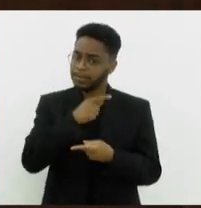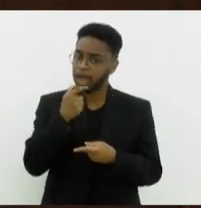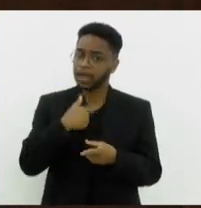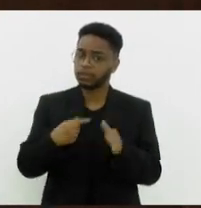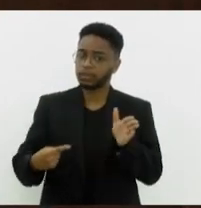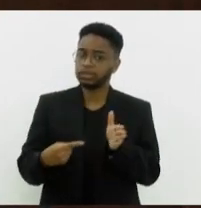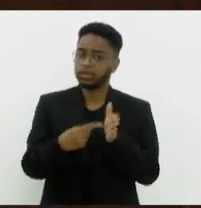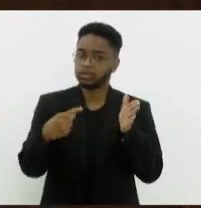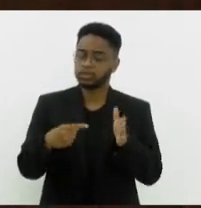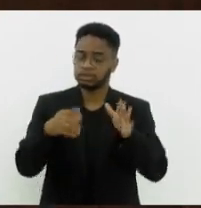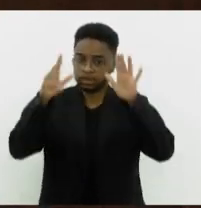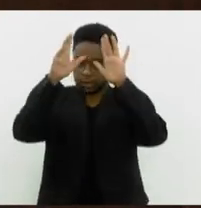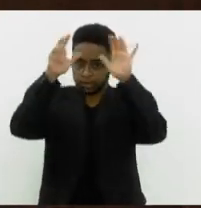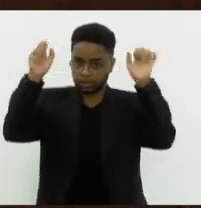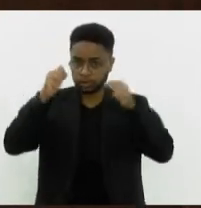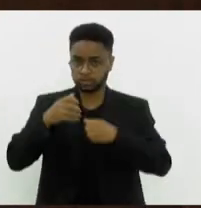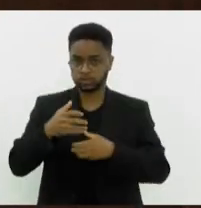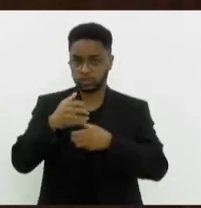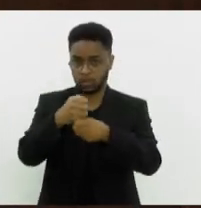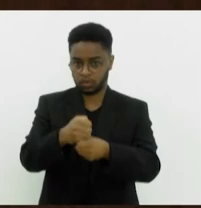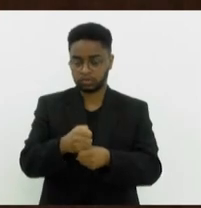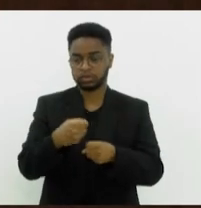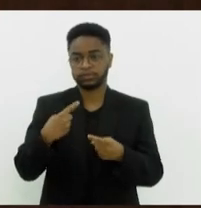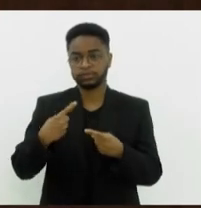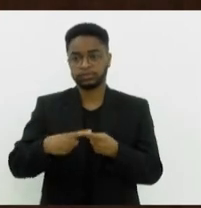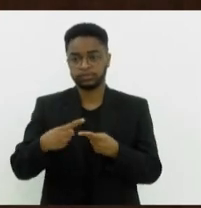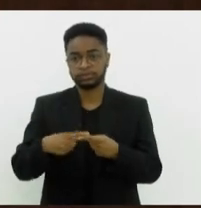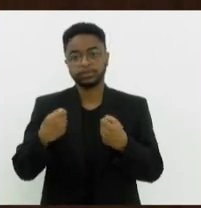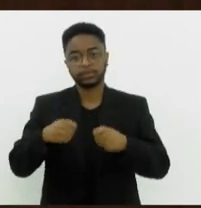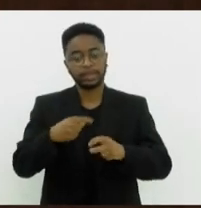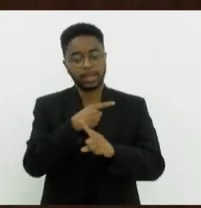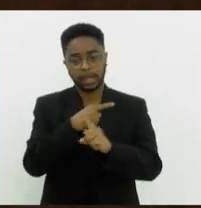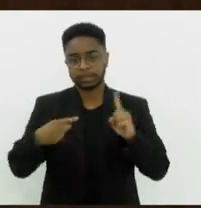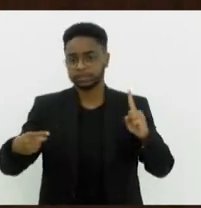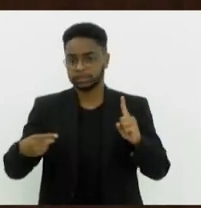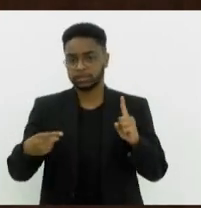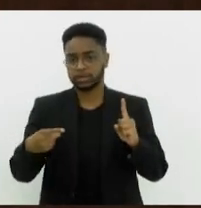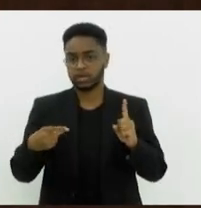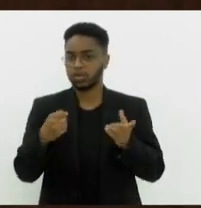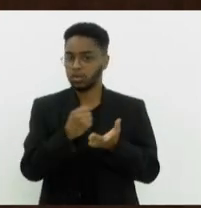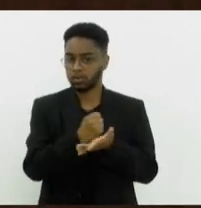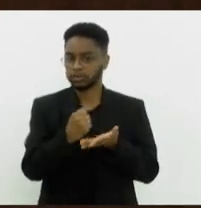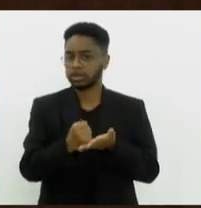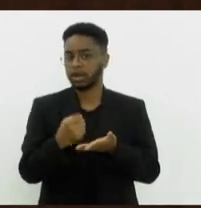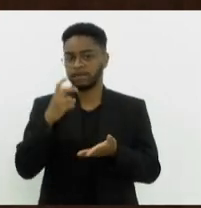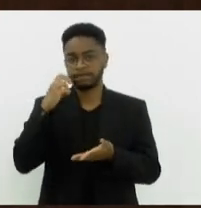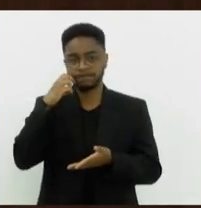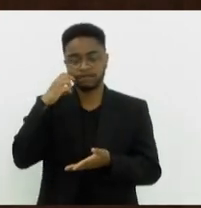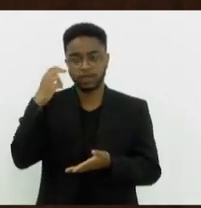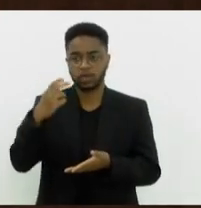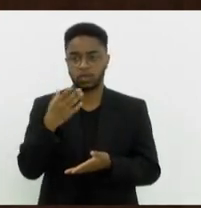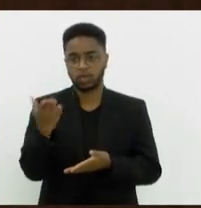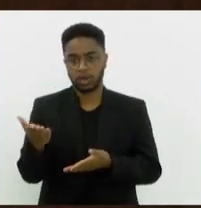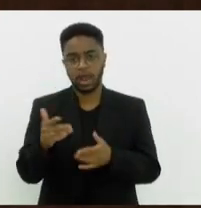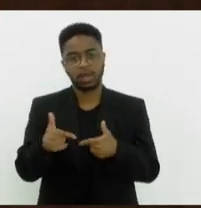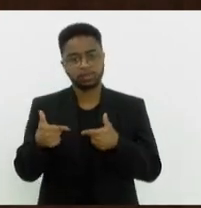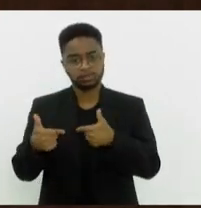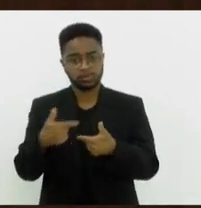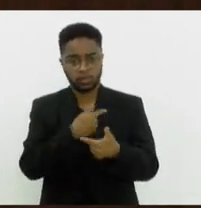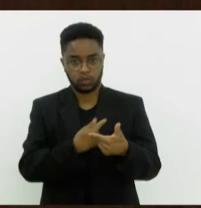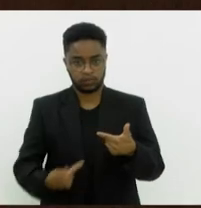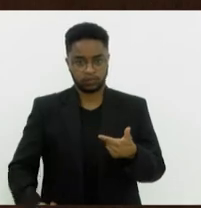denunciando ao Tribunal de Contas para que cancele de imediato essa vergonha a qual estou fazendo no governo do